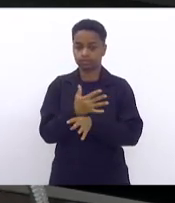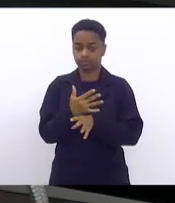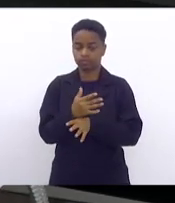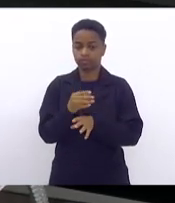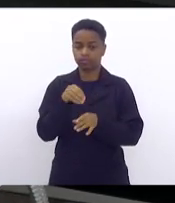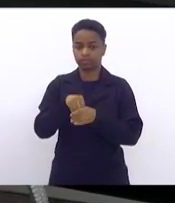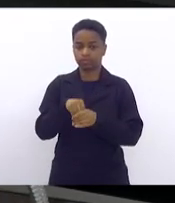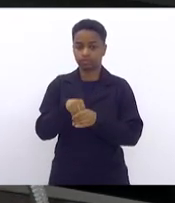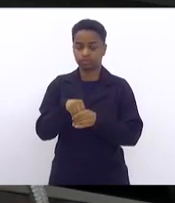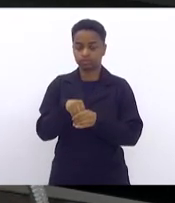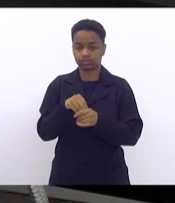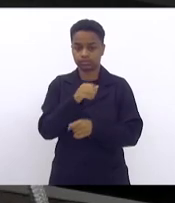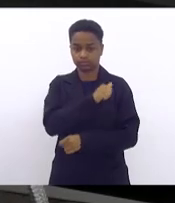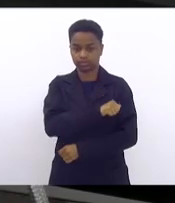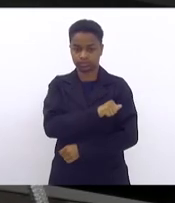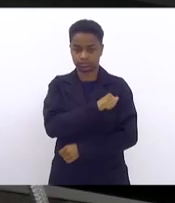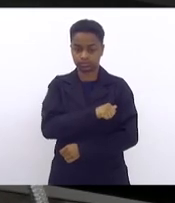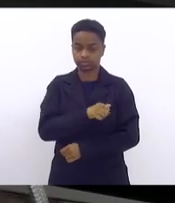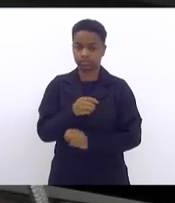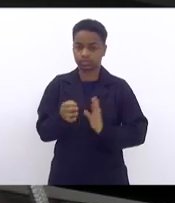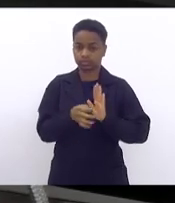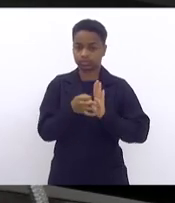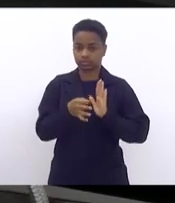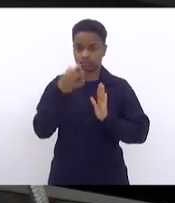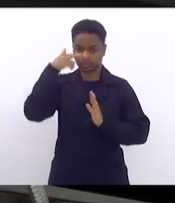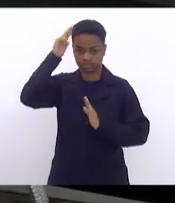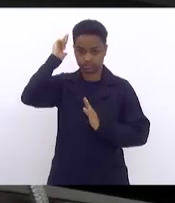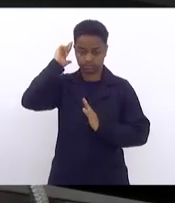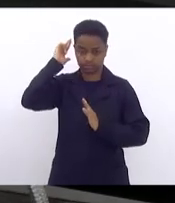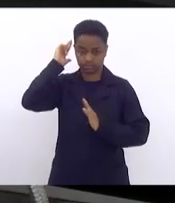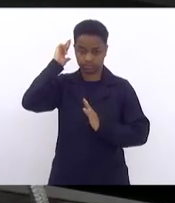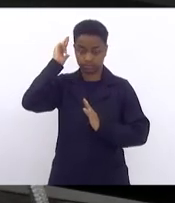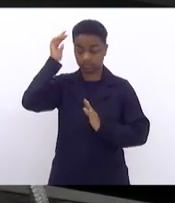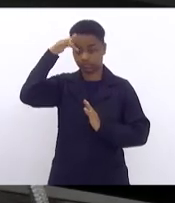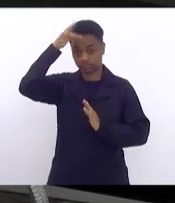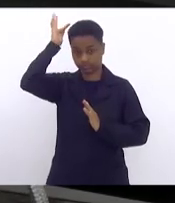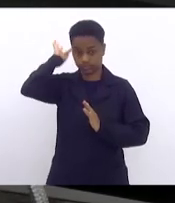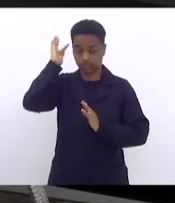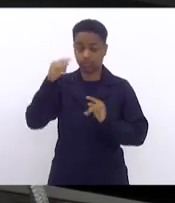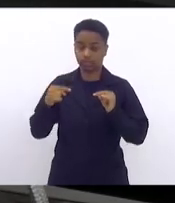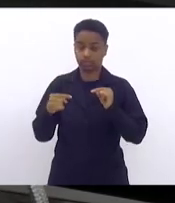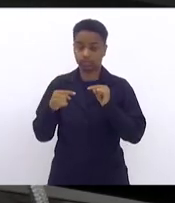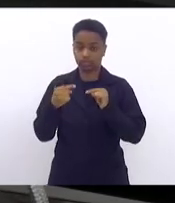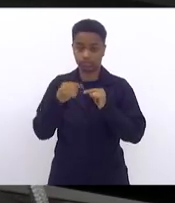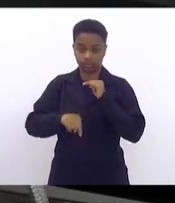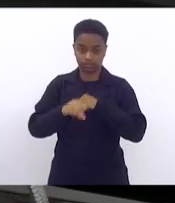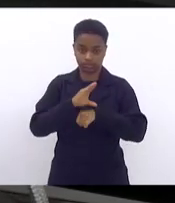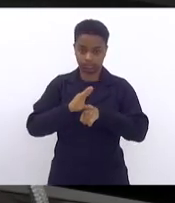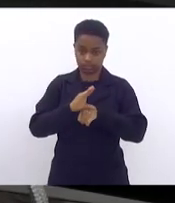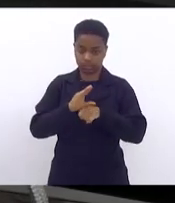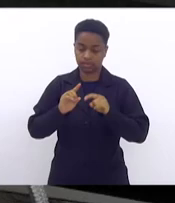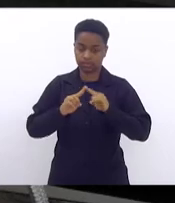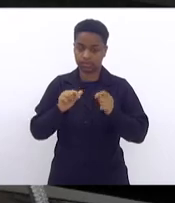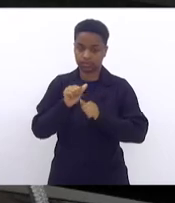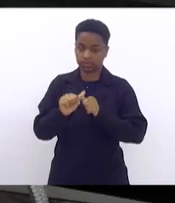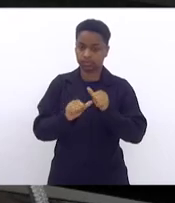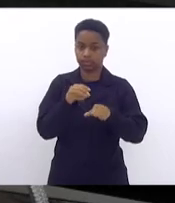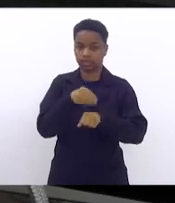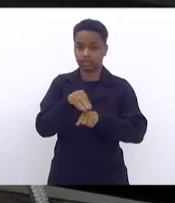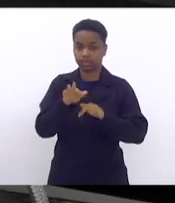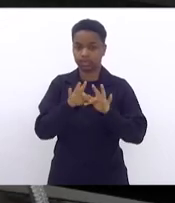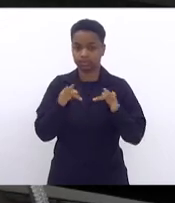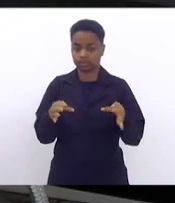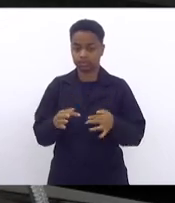Rio de Janeiro. O parecer do relator Fred Pacheco era pela inconstitucionalidade, concluindo pela transformação em